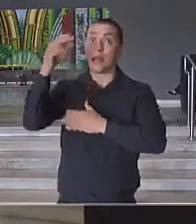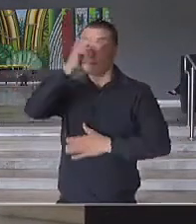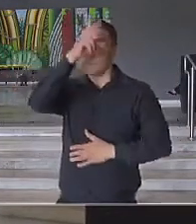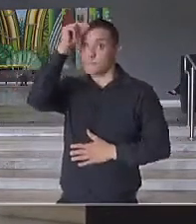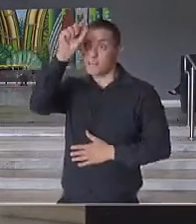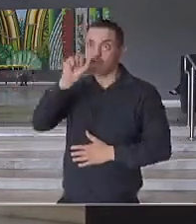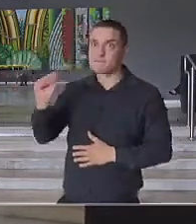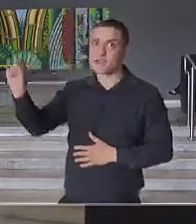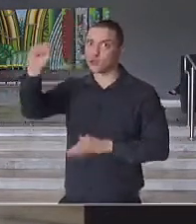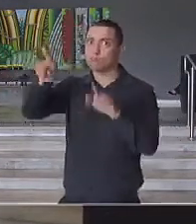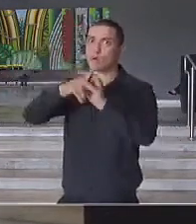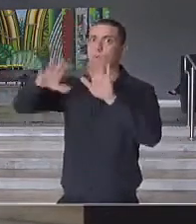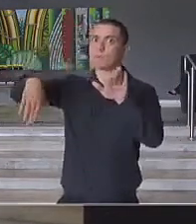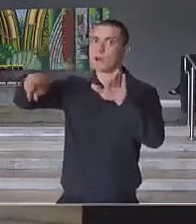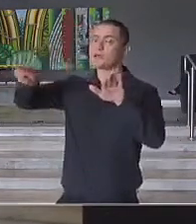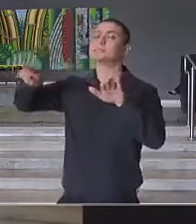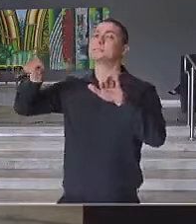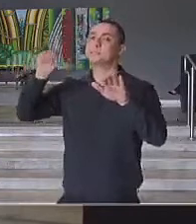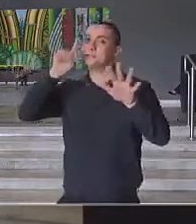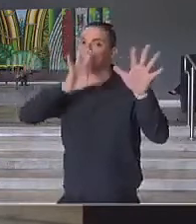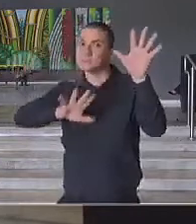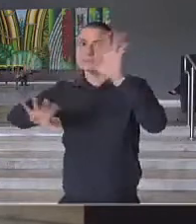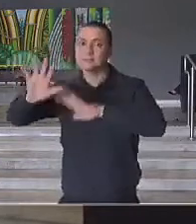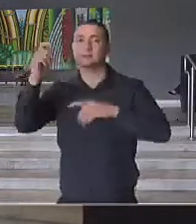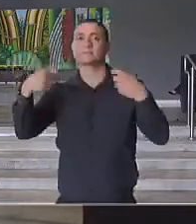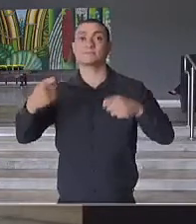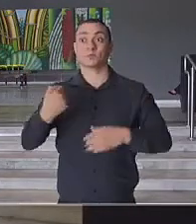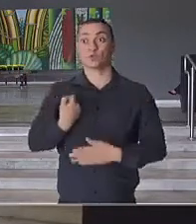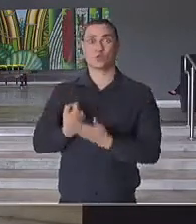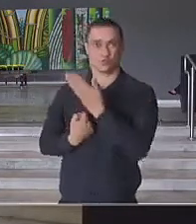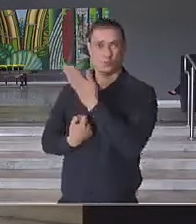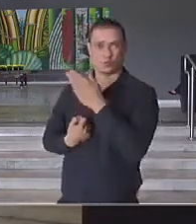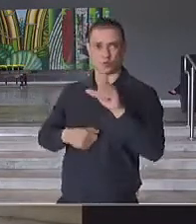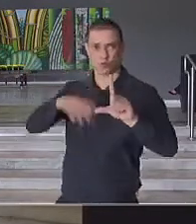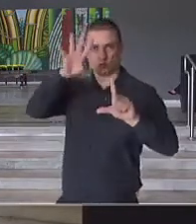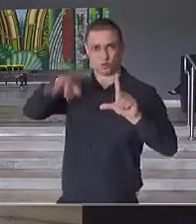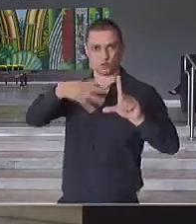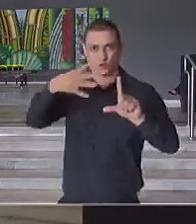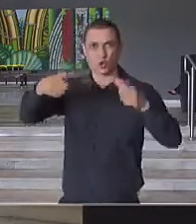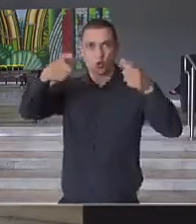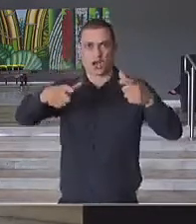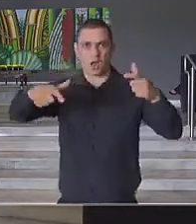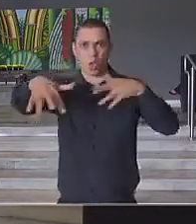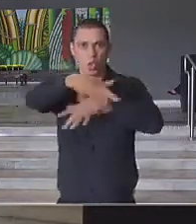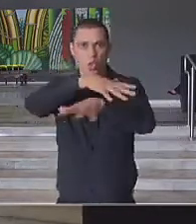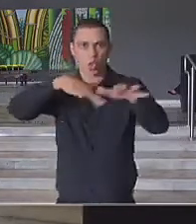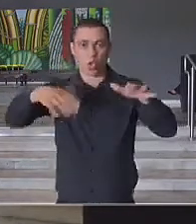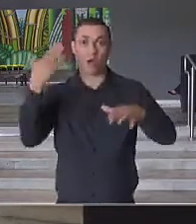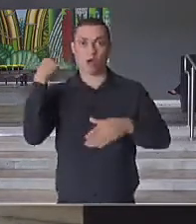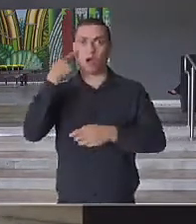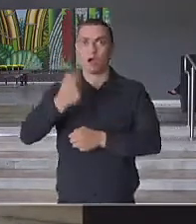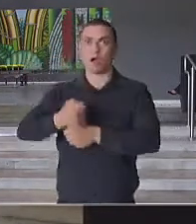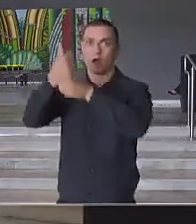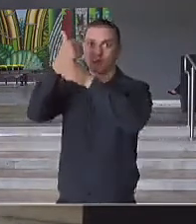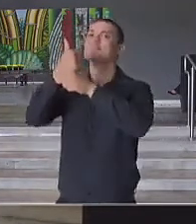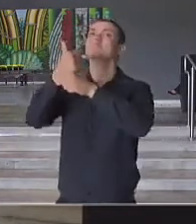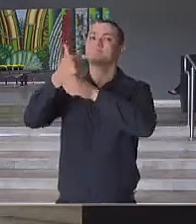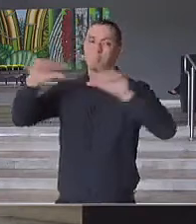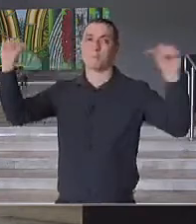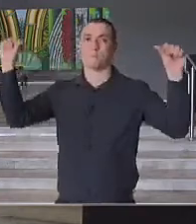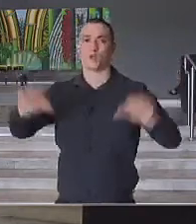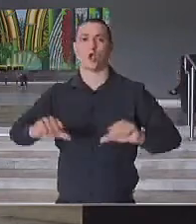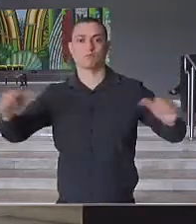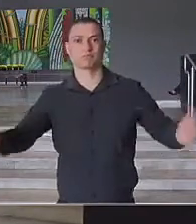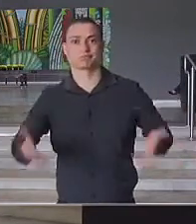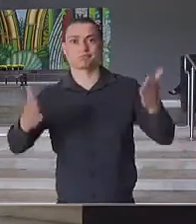públicos municipais. Fica evidente com esses números que aglomerações de final de ano impulsionaram o crescimento